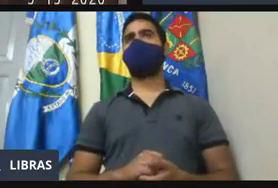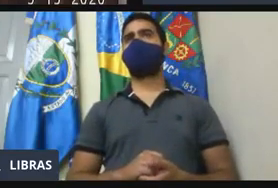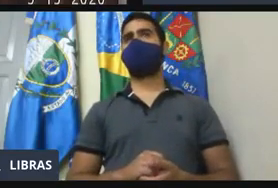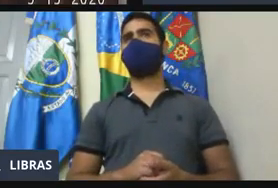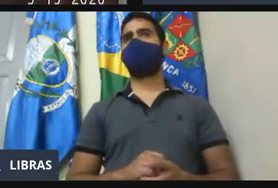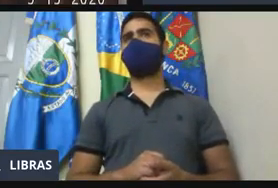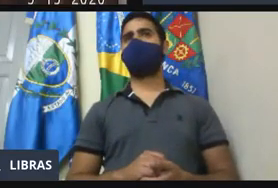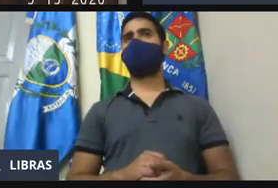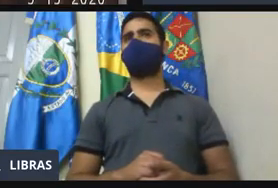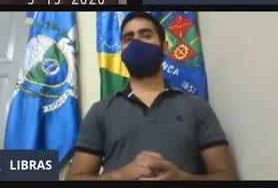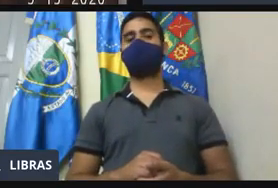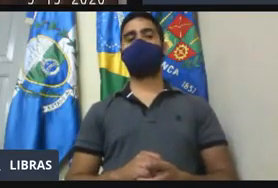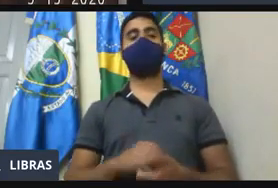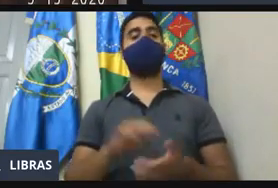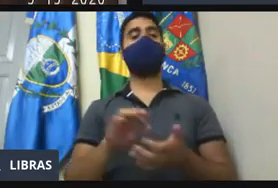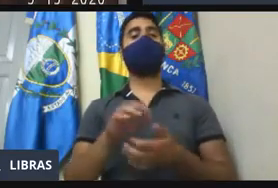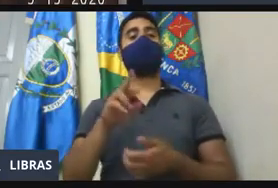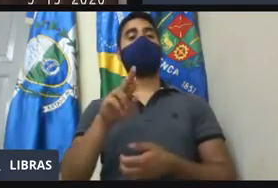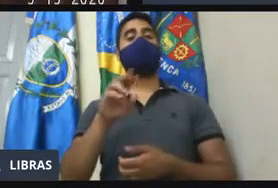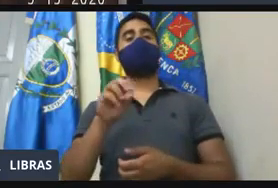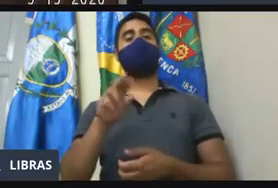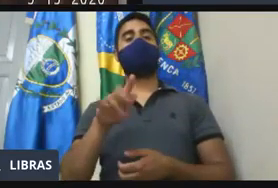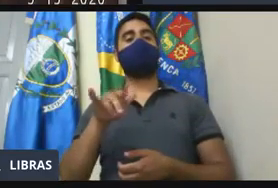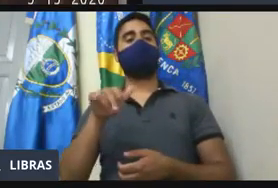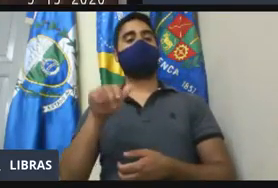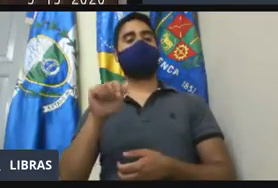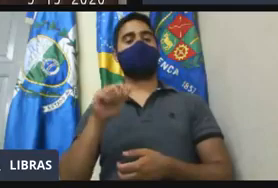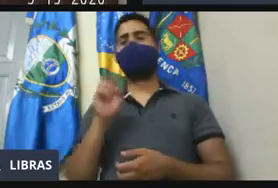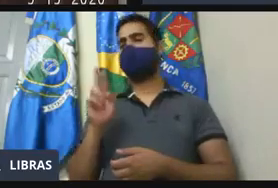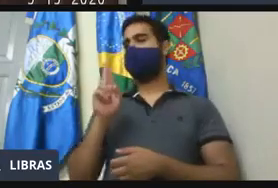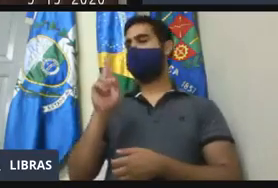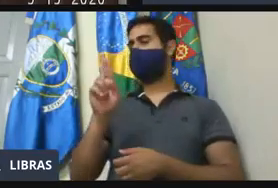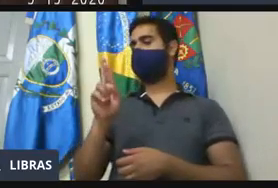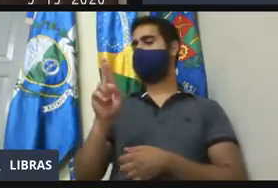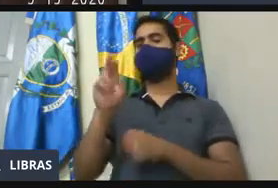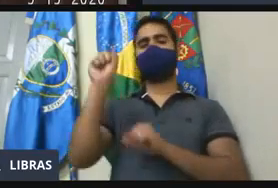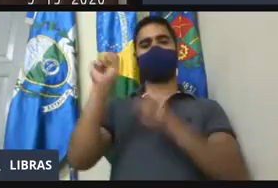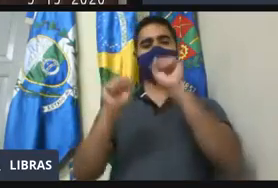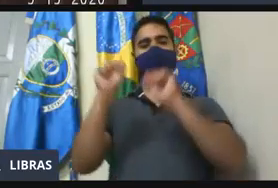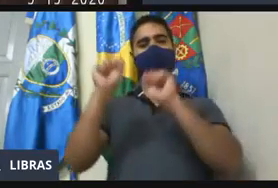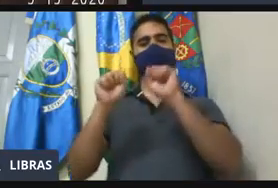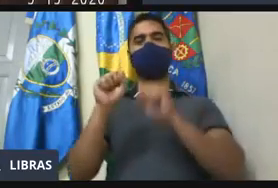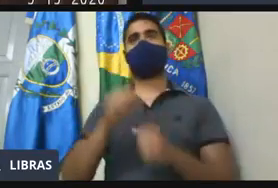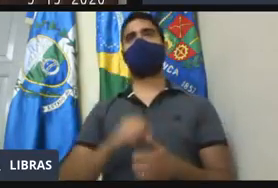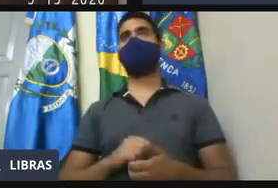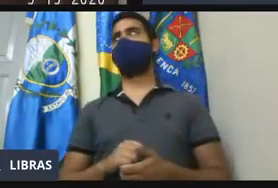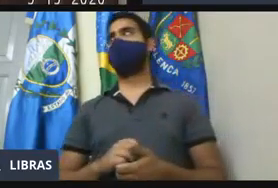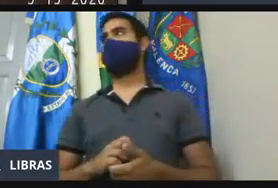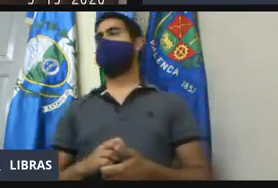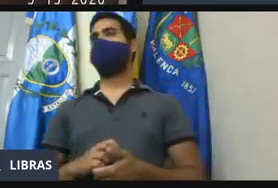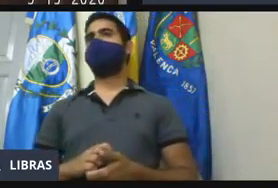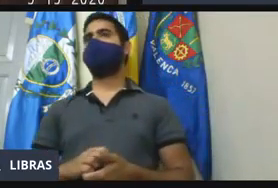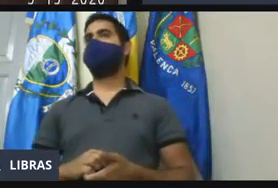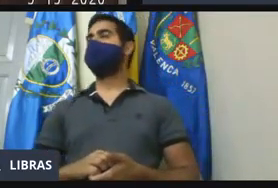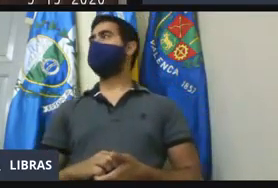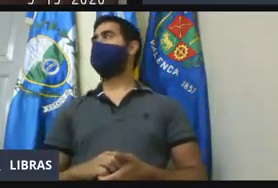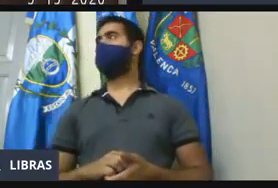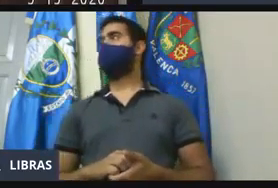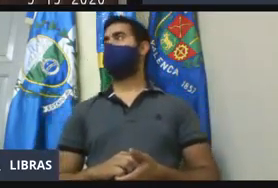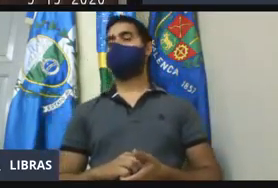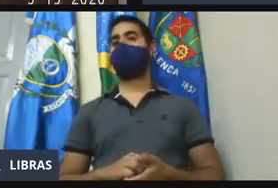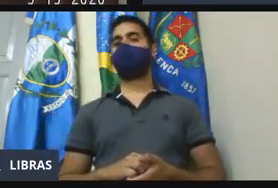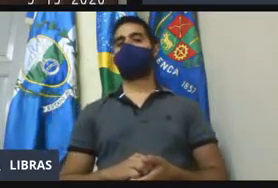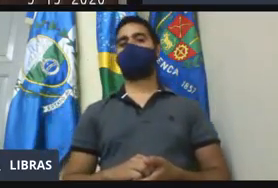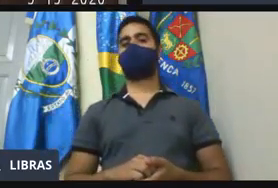Cordialmente, Rogéria Fernandes Maia, representante legal da empresa. Tem